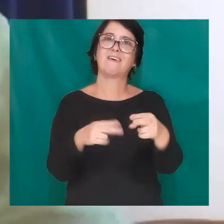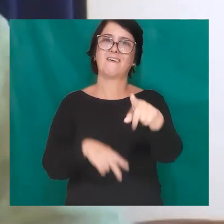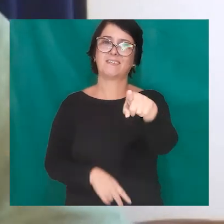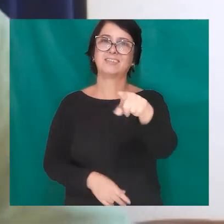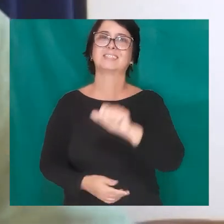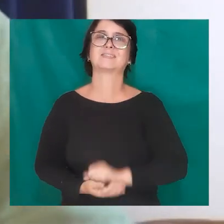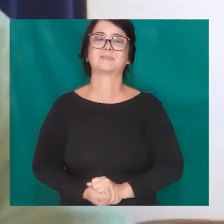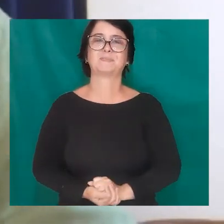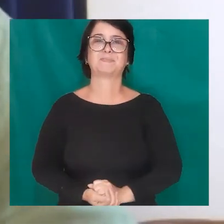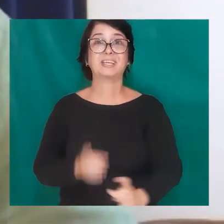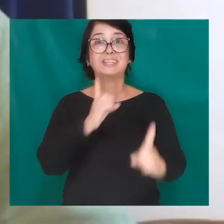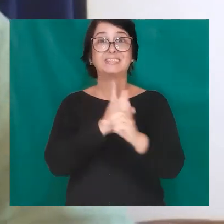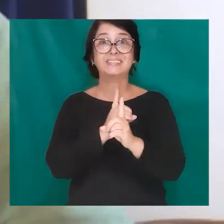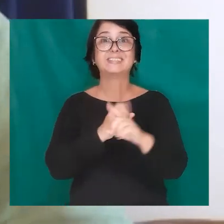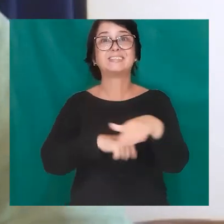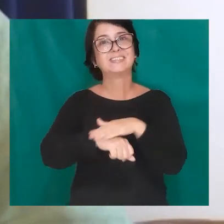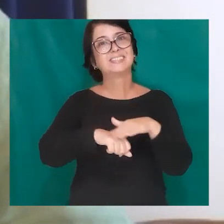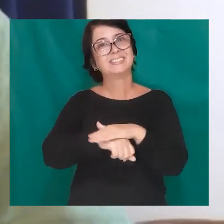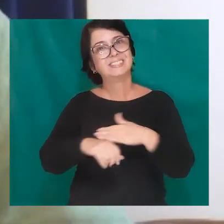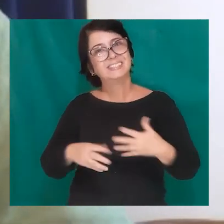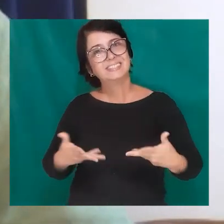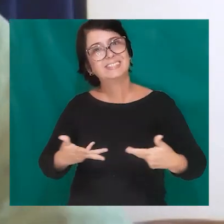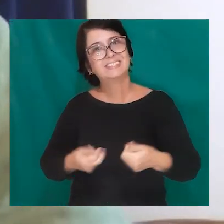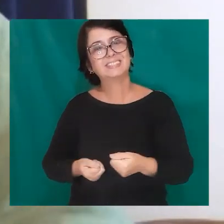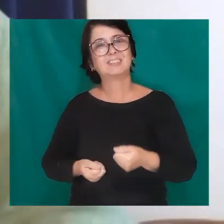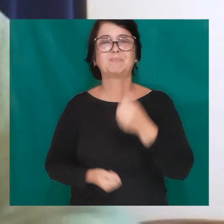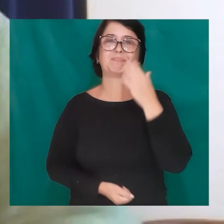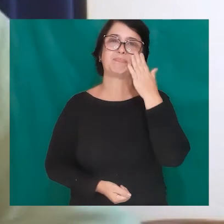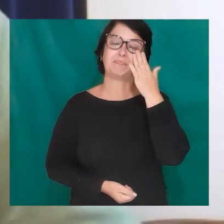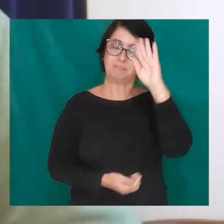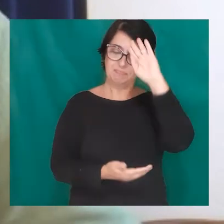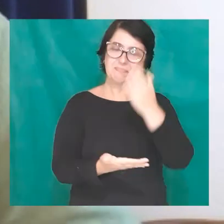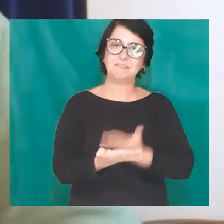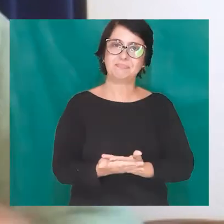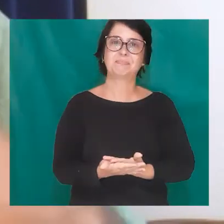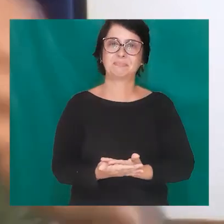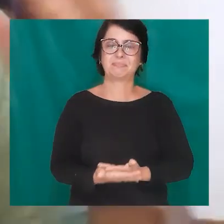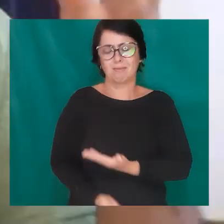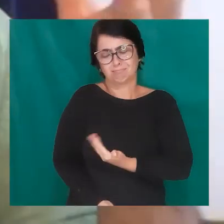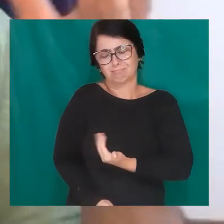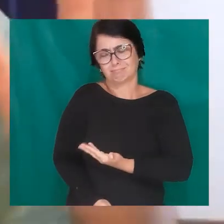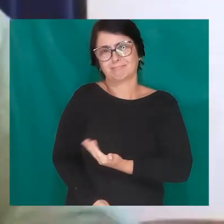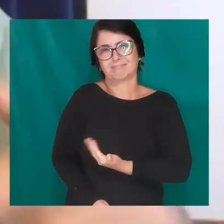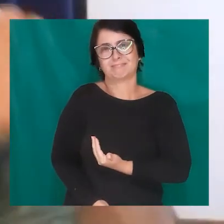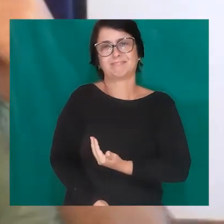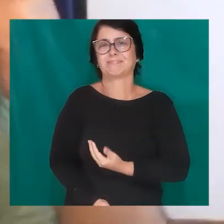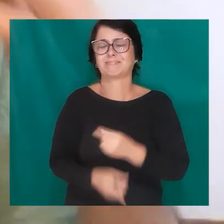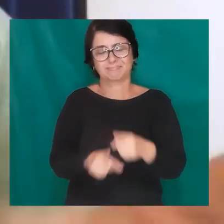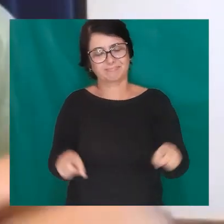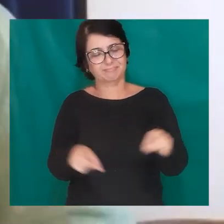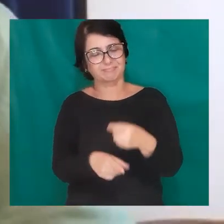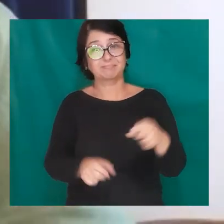hoje, se encontrando e tendo essa conversa maravilhosa. Tenho certeza, cara, que os amantes da gaita, da